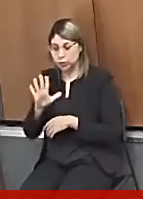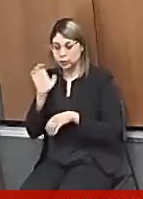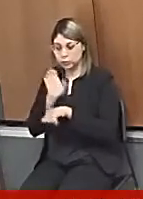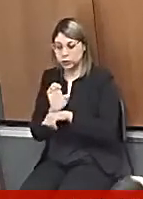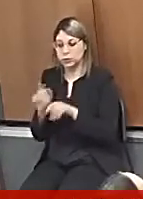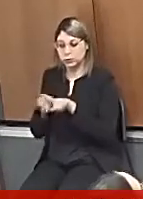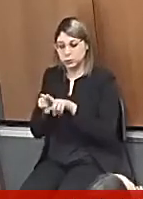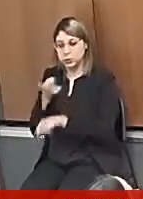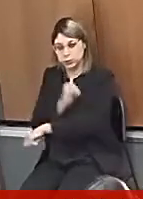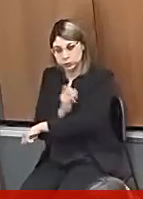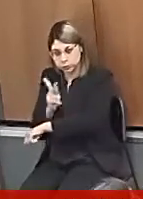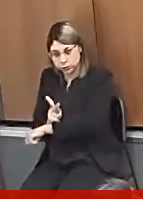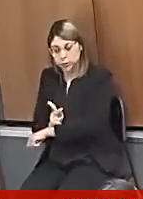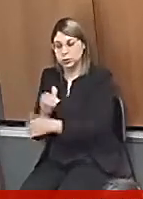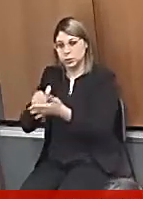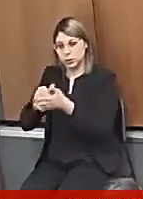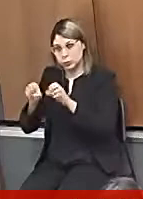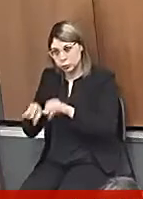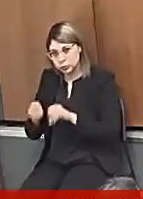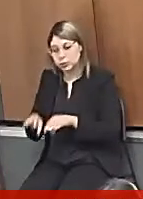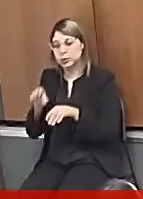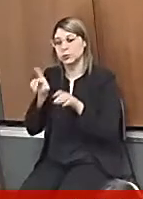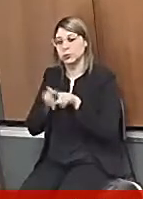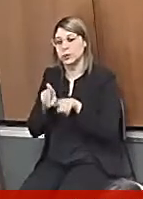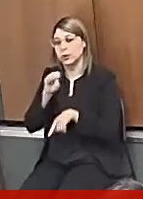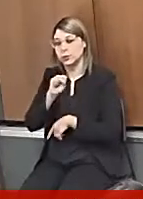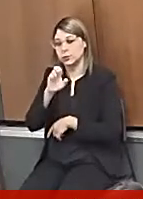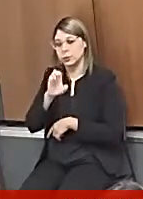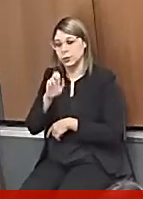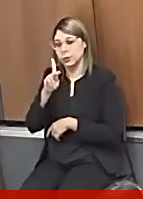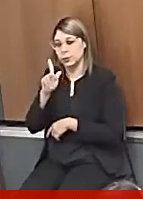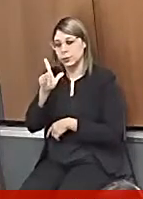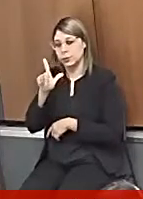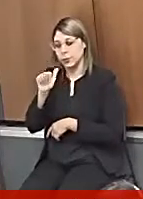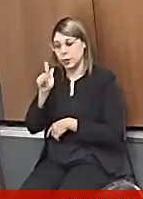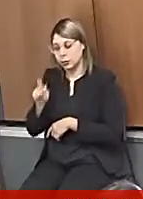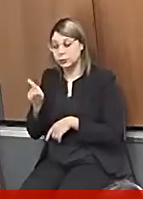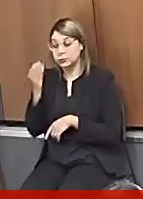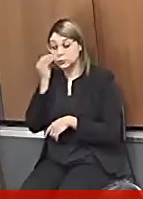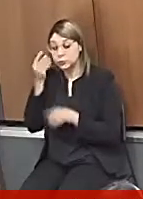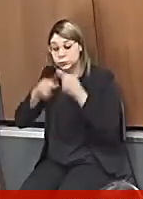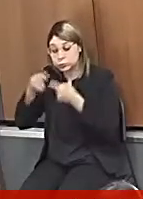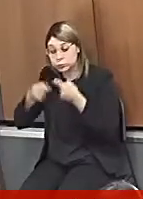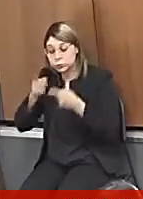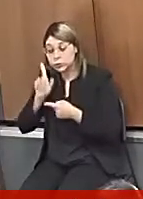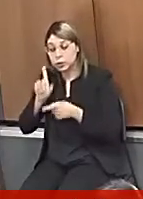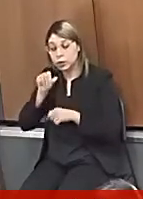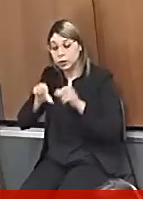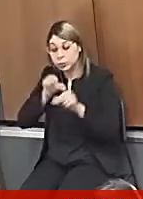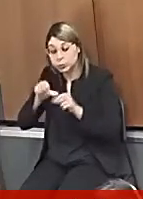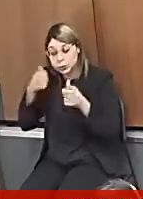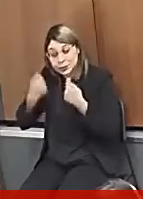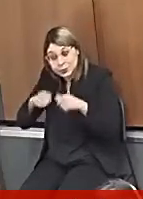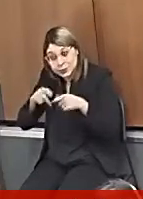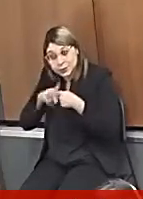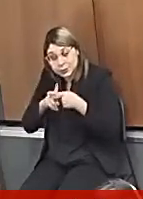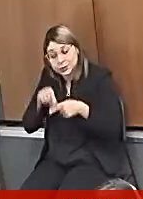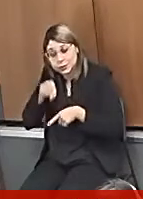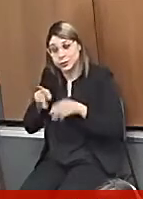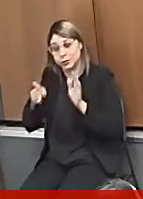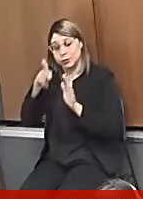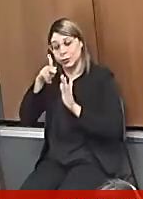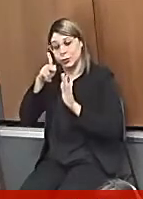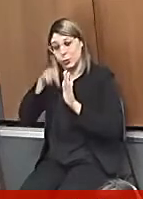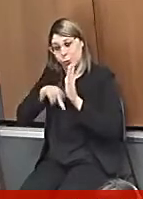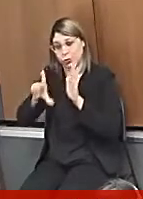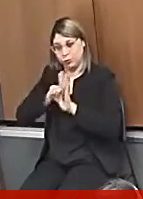o sangue esquenta da educação e seplag a discutir os desdobramentos e as modificações necessárias a este projecto